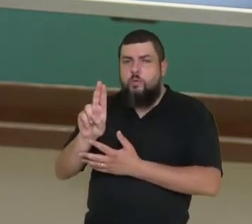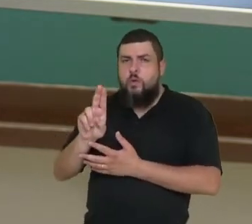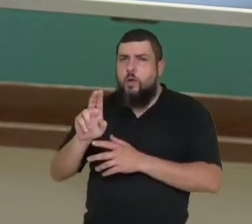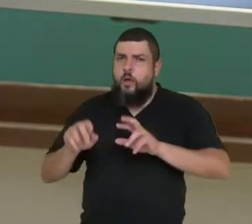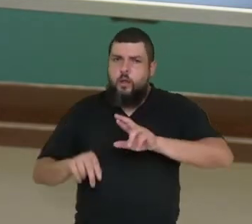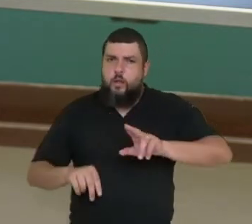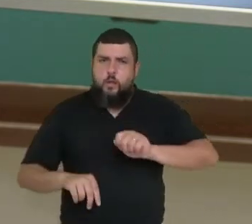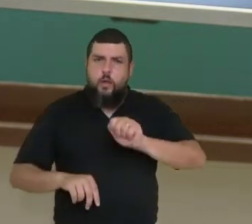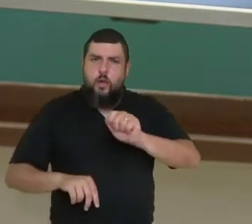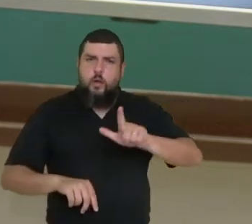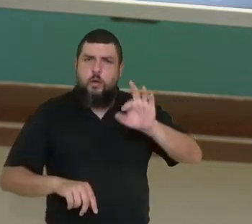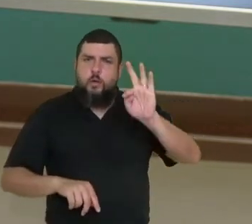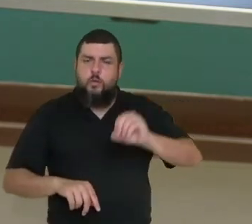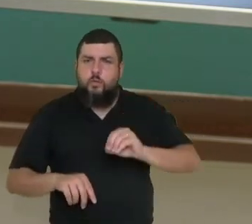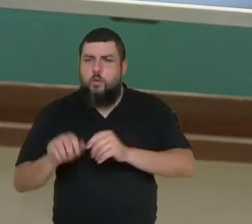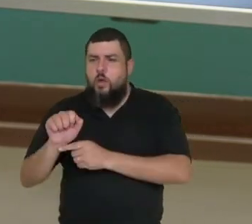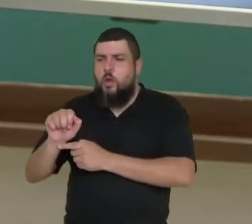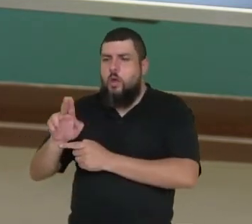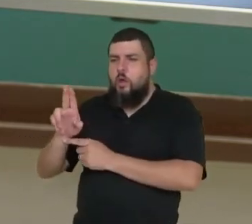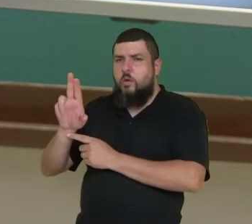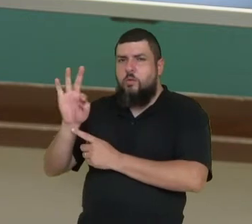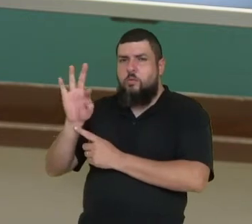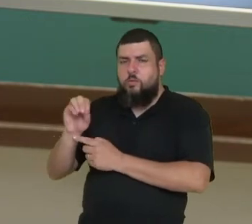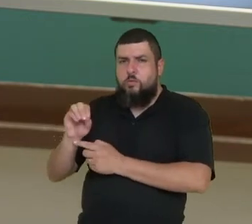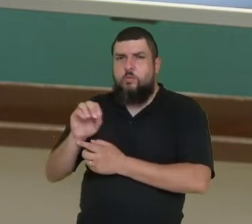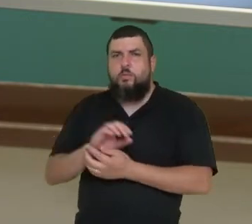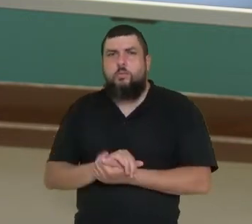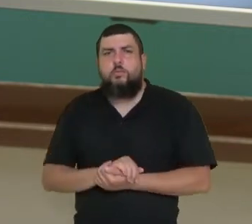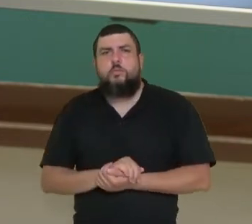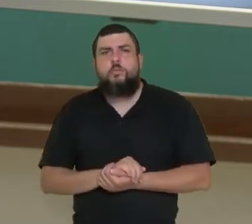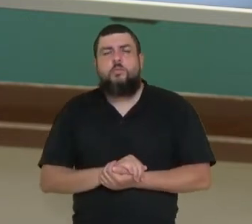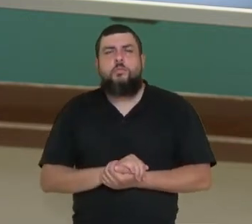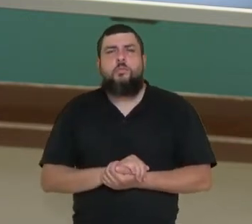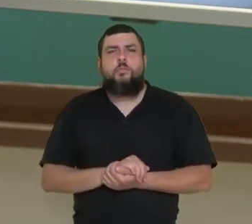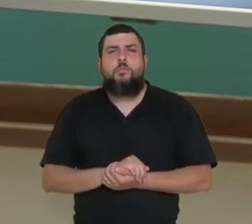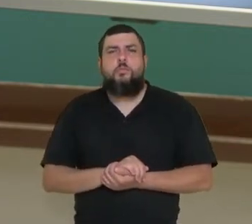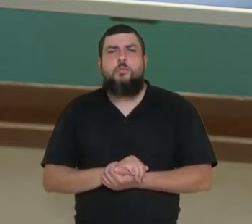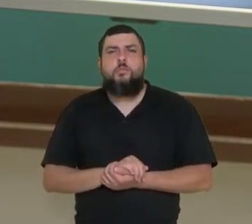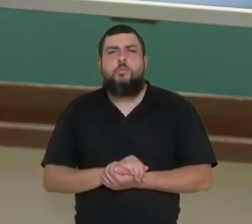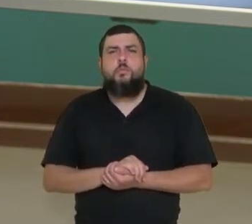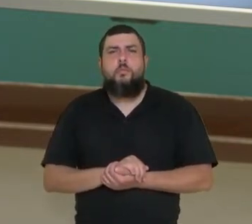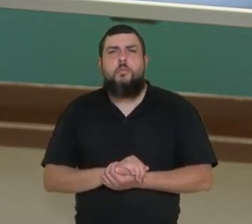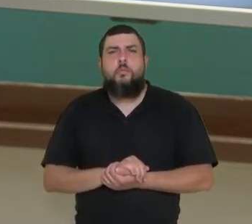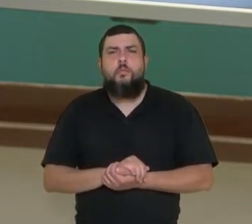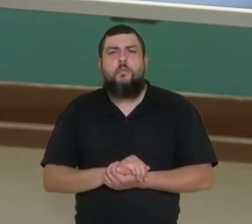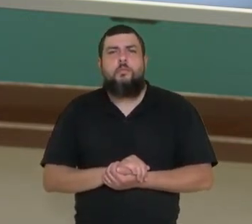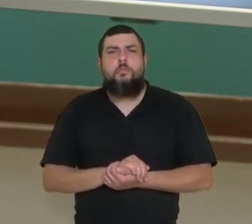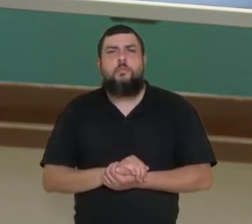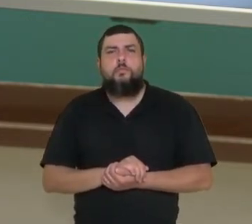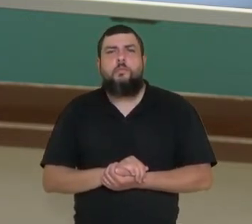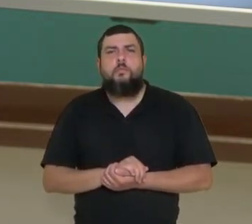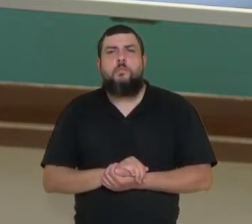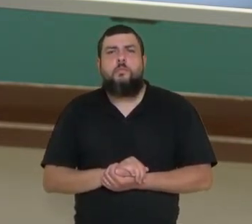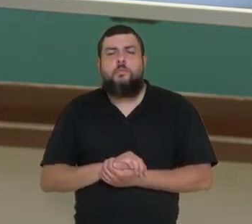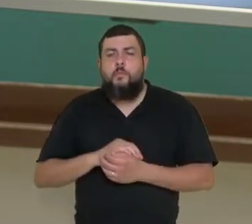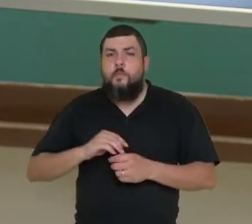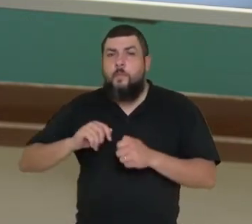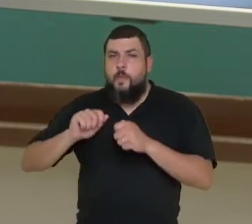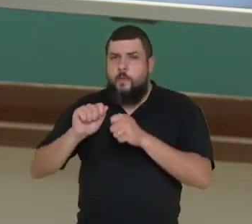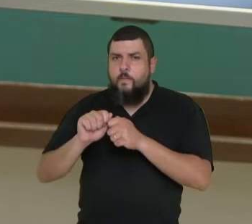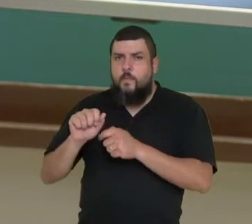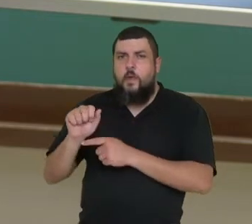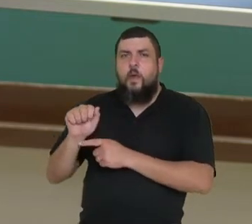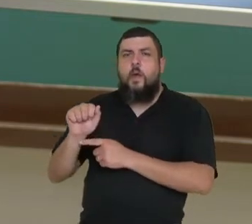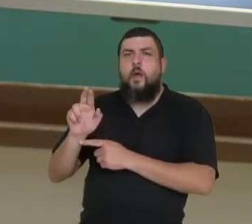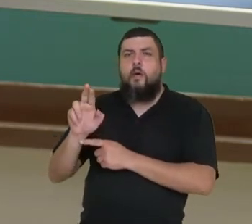a gente está se referindo ao campo jurídico, ao campo do direito, né? E para fazer a autuação, a gente tem que ter sempre um comprovante,